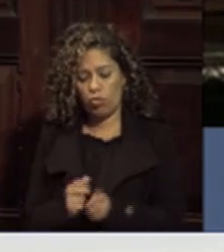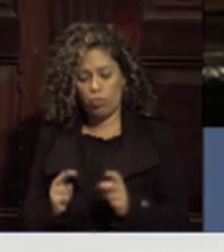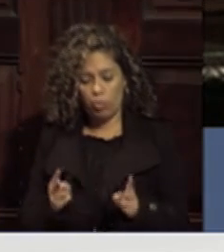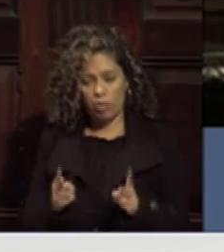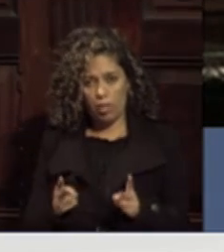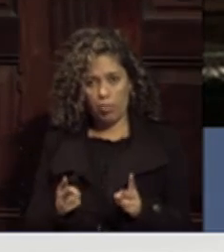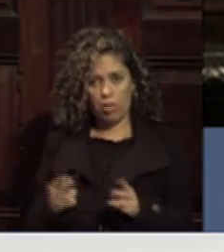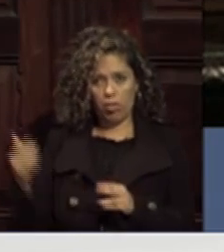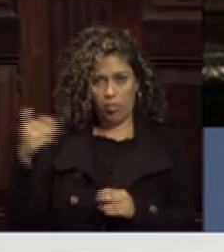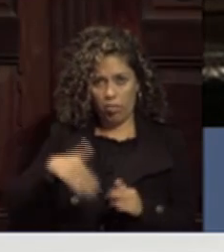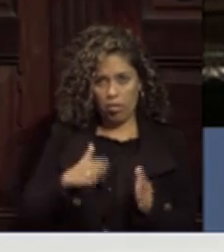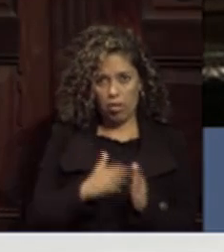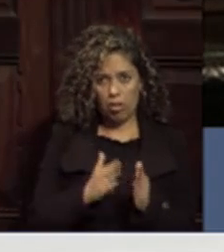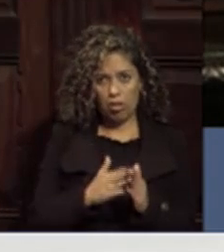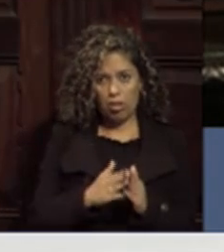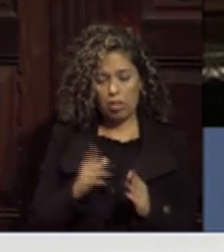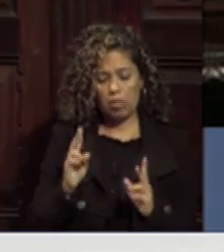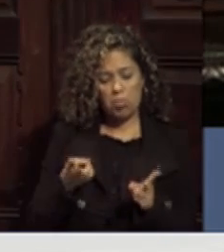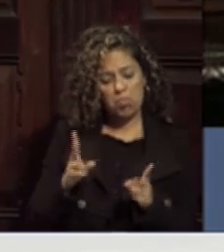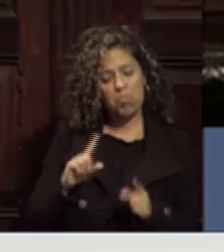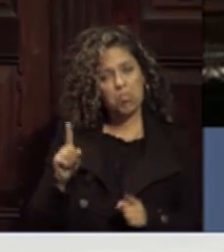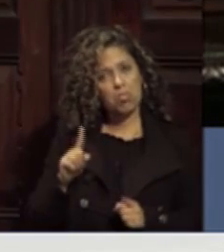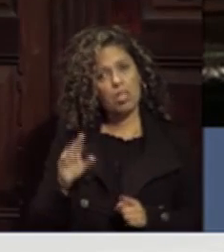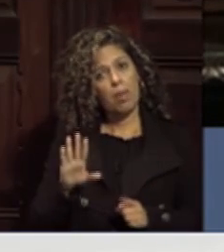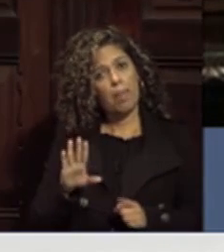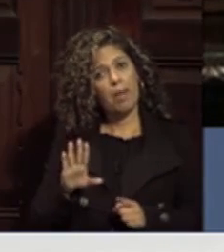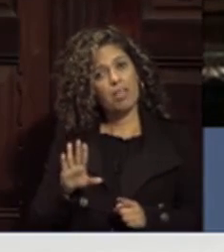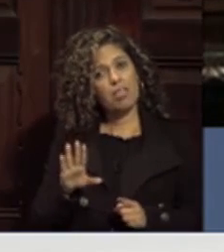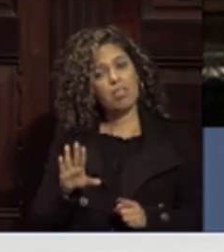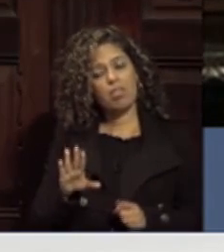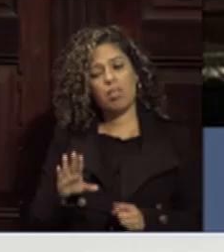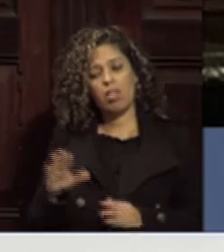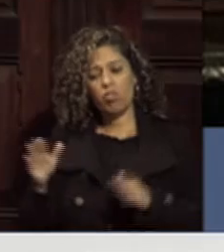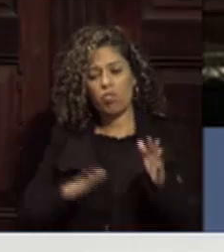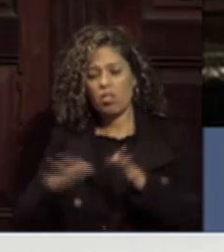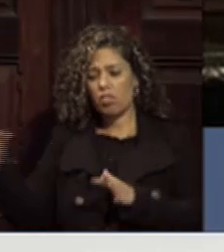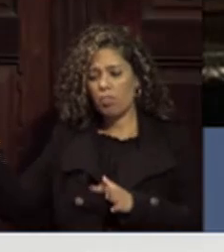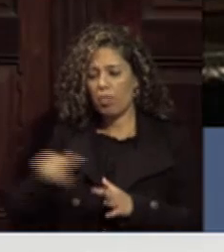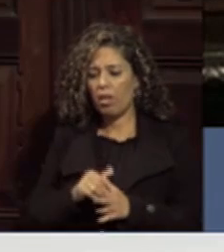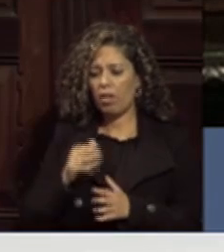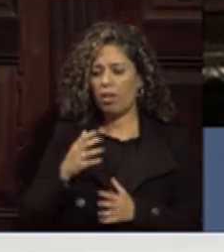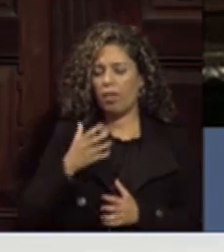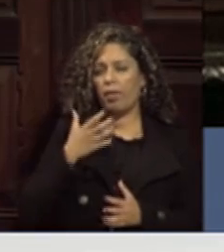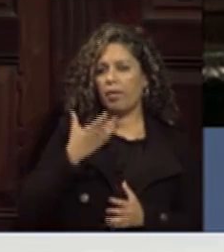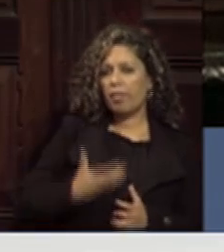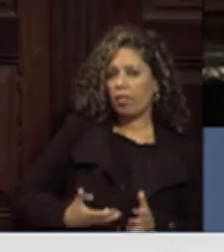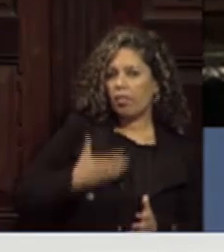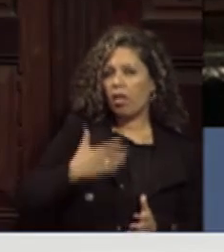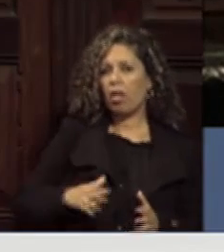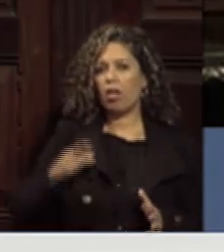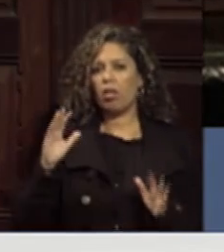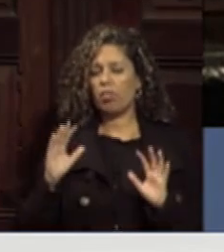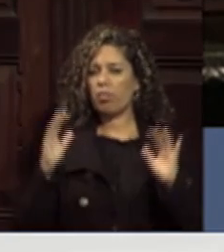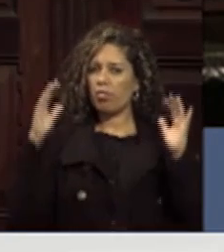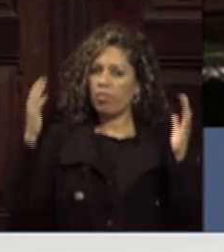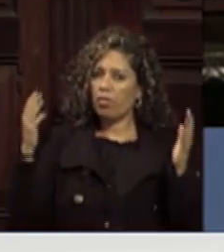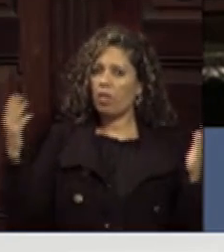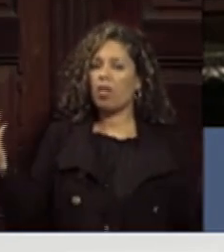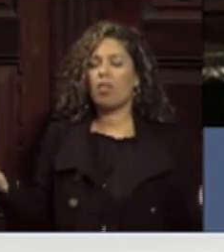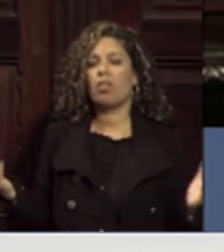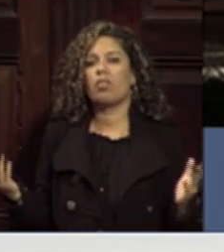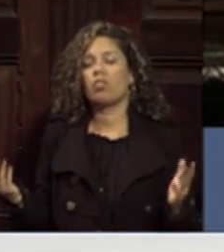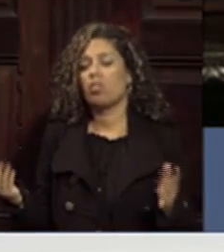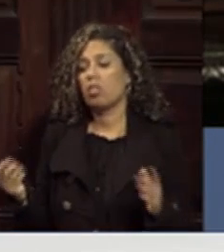aquele pequeno tempo seguramente vai ser um tempo tão rico para essas crianças, com lar afetivo, com amor